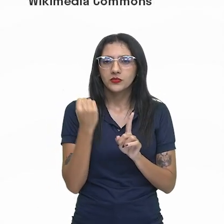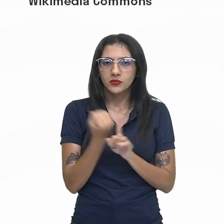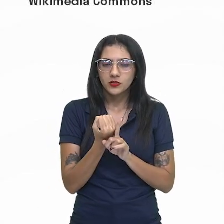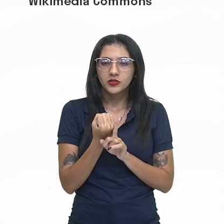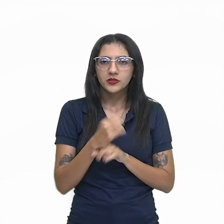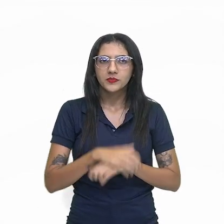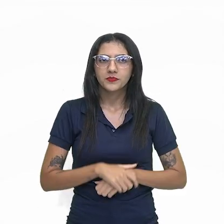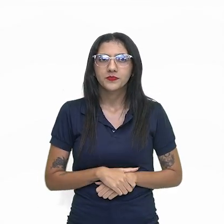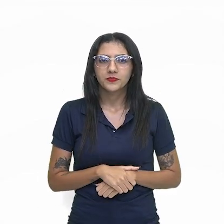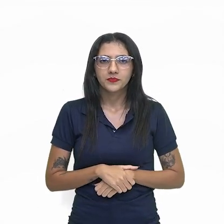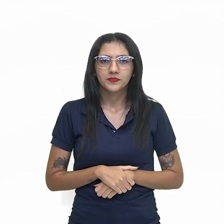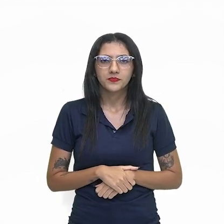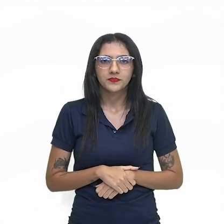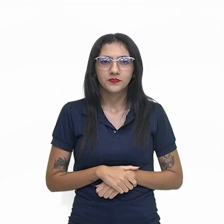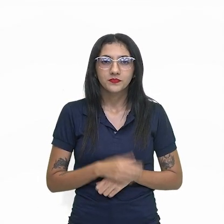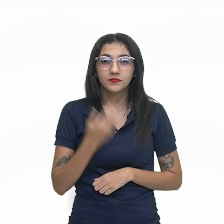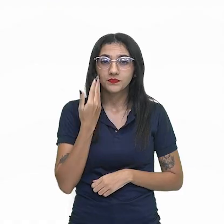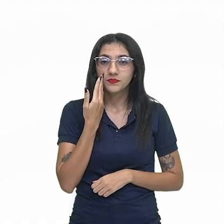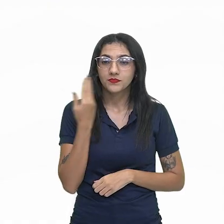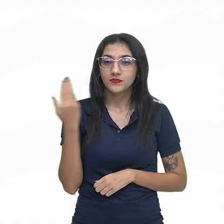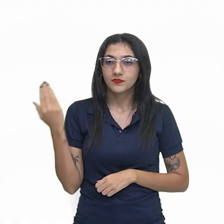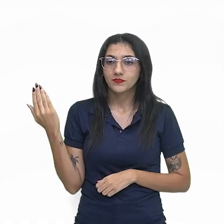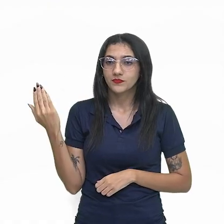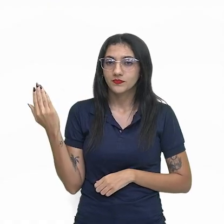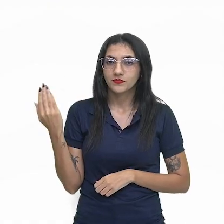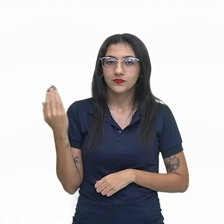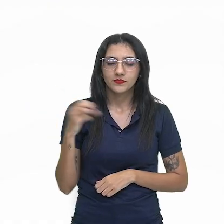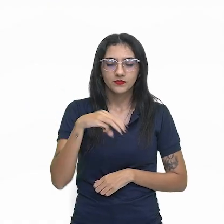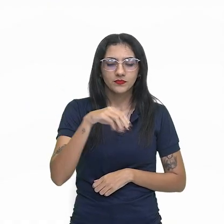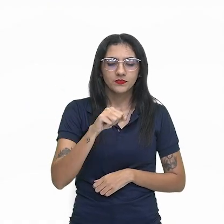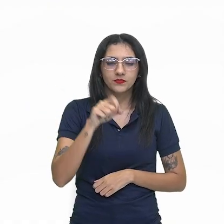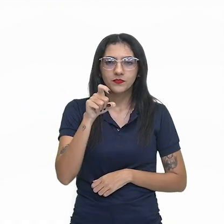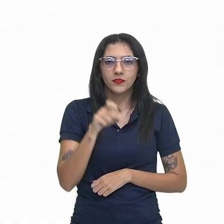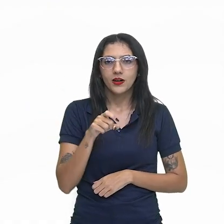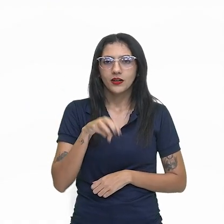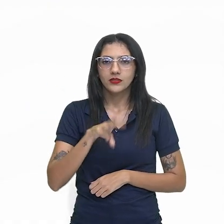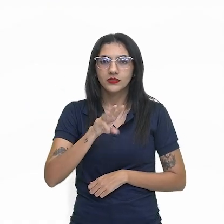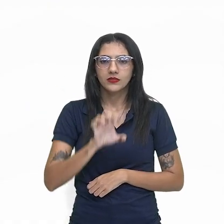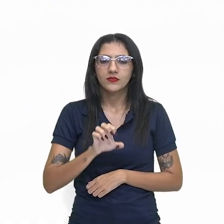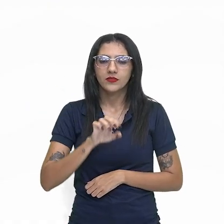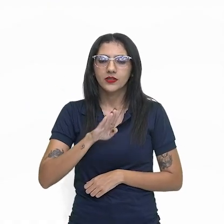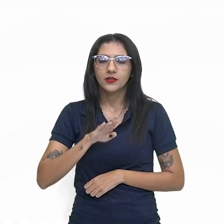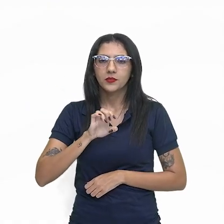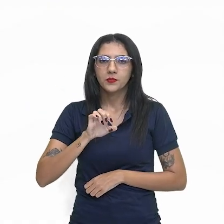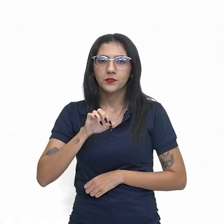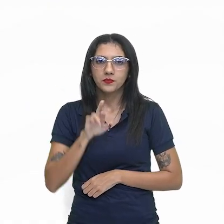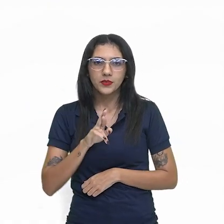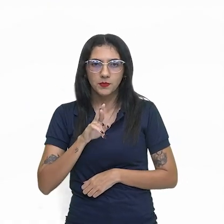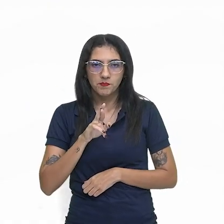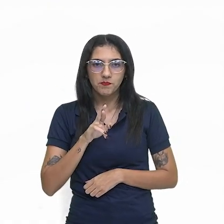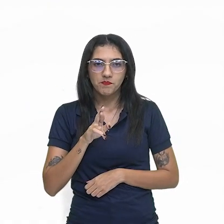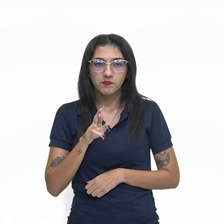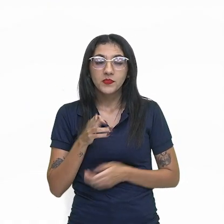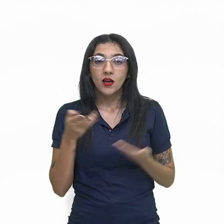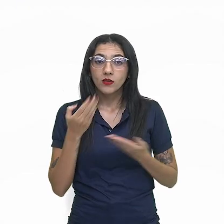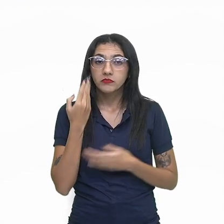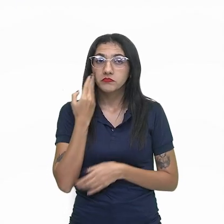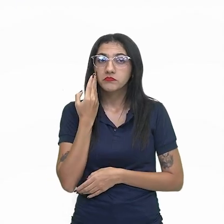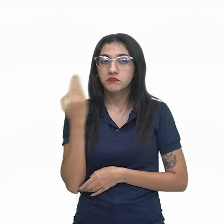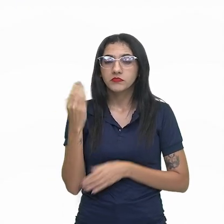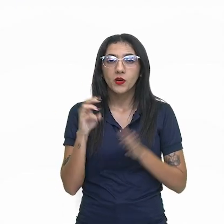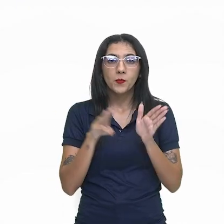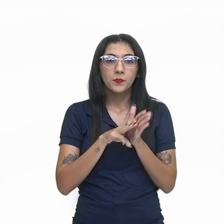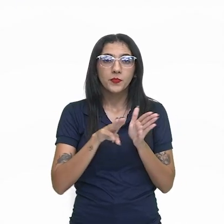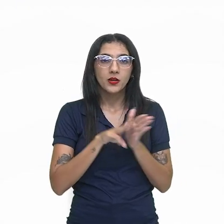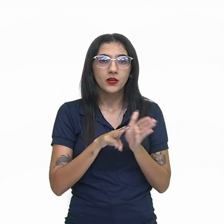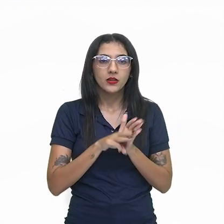sociologia, que é Max Weber. E o método Max Weber aqui sim, né, é o método compreensivo,